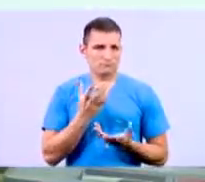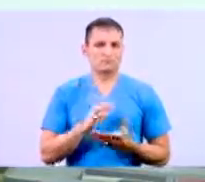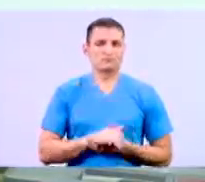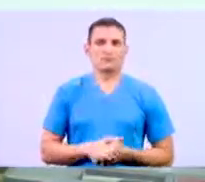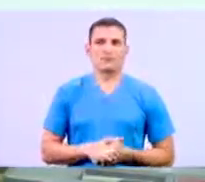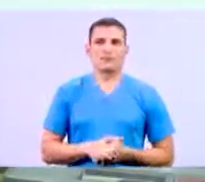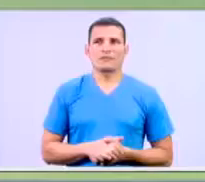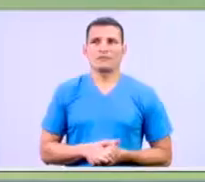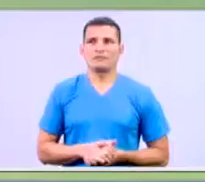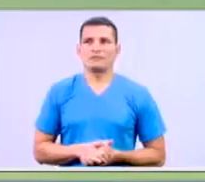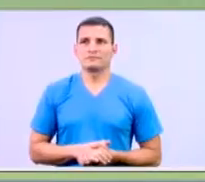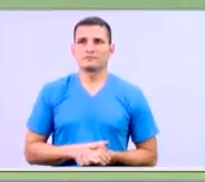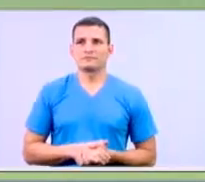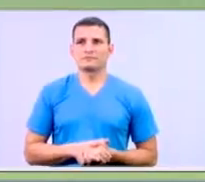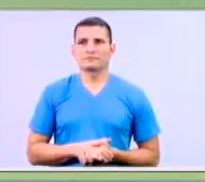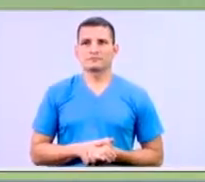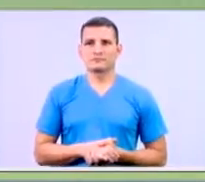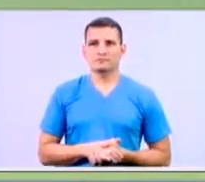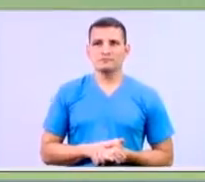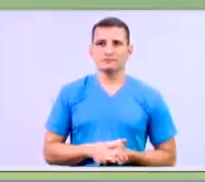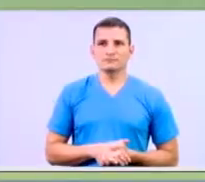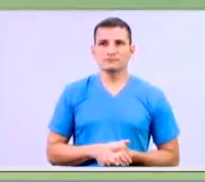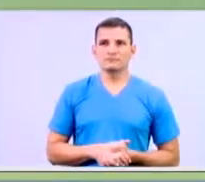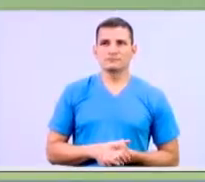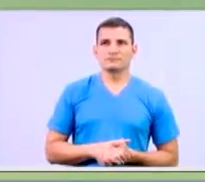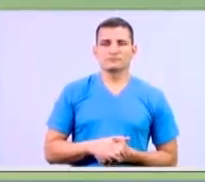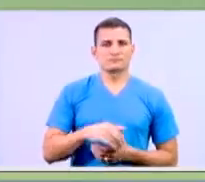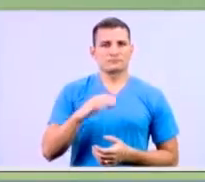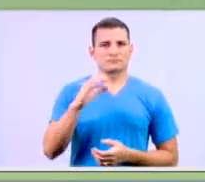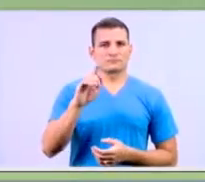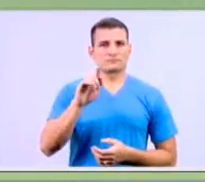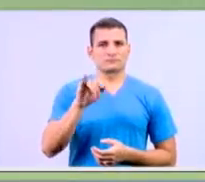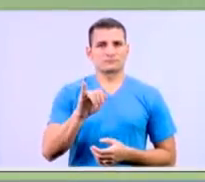continuar aqui embaixo. Então, vamos conhecer o CGI-BR.